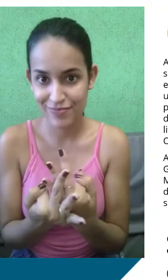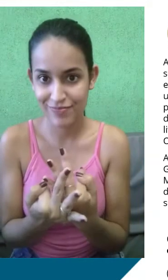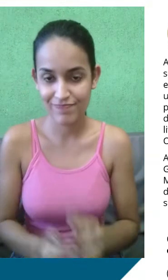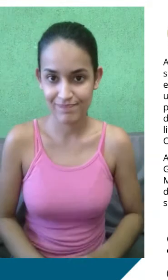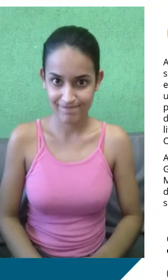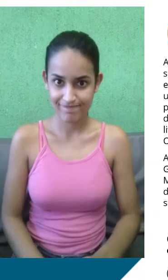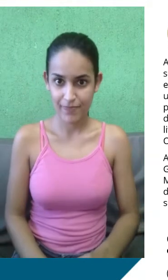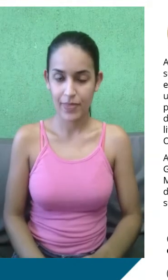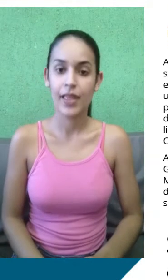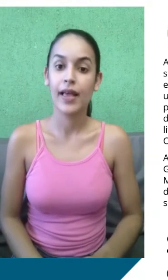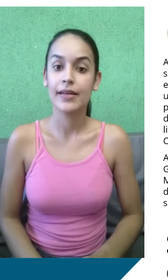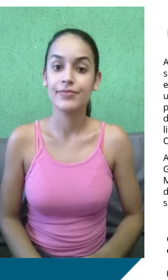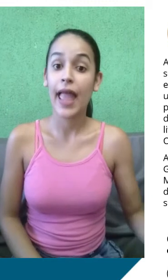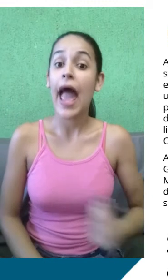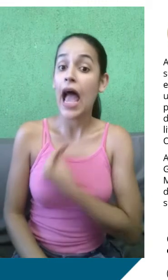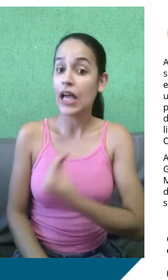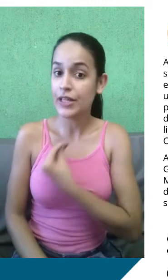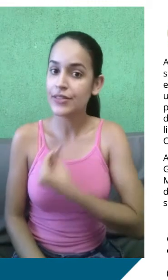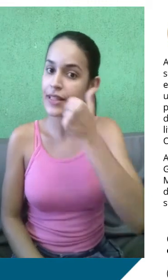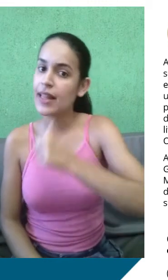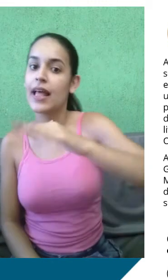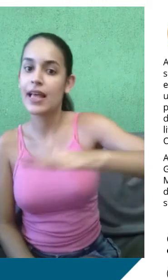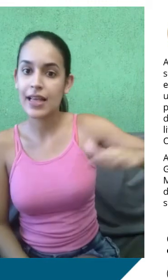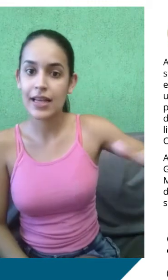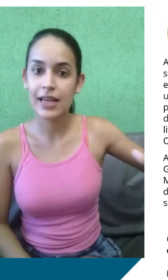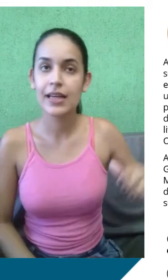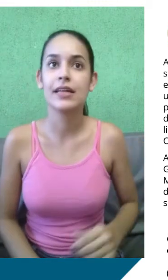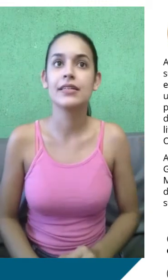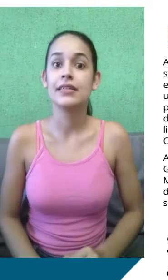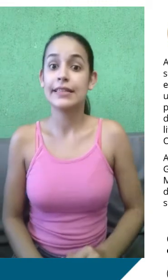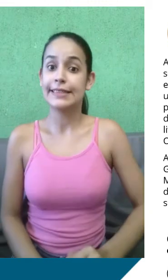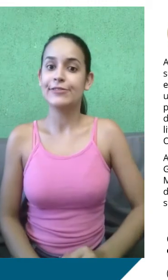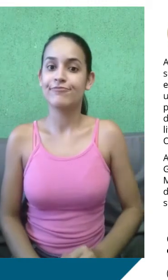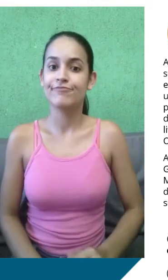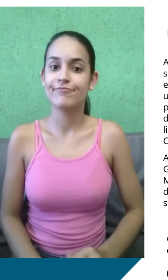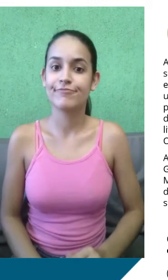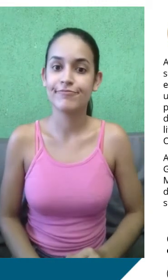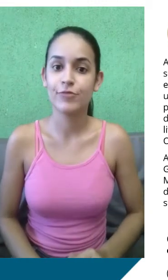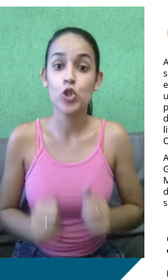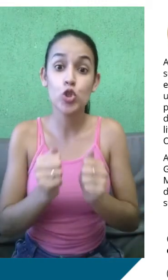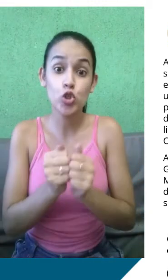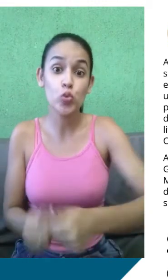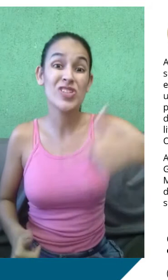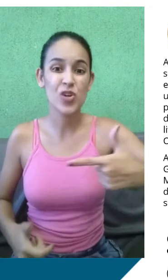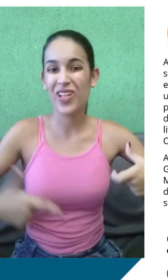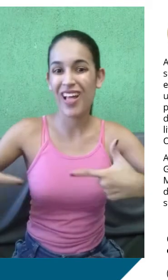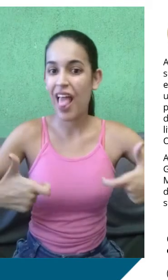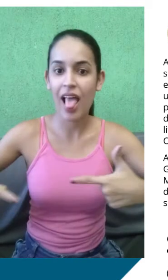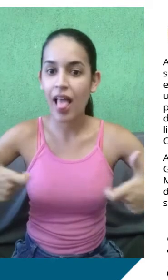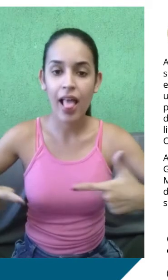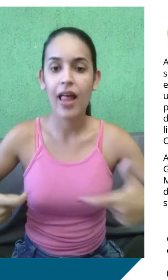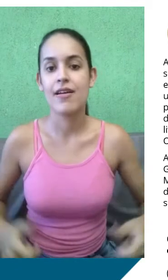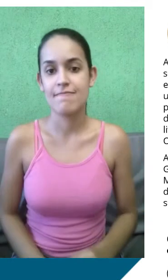sabe ler. A vida ao redor é a pseudo-realidade criada em torno do culto a Hitler na Segunda Guerra.